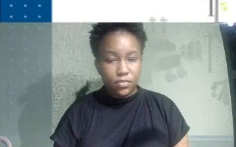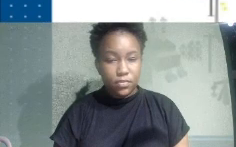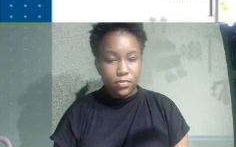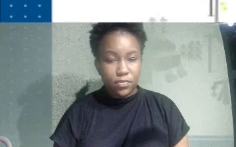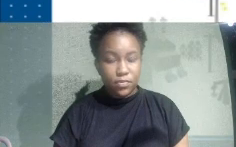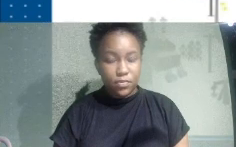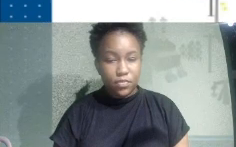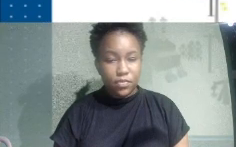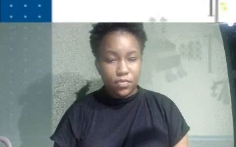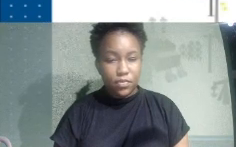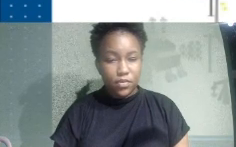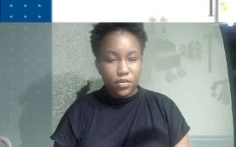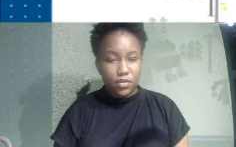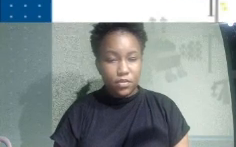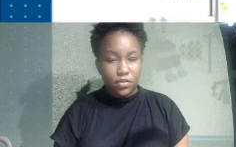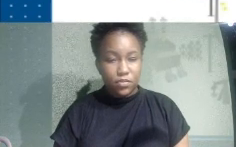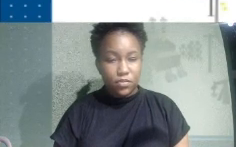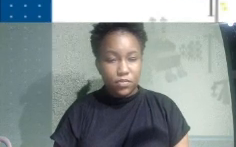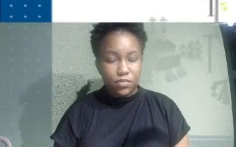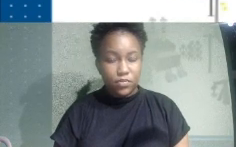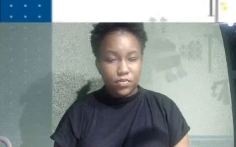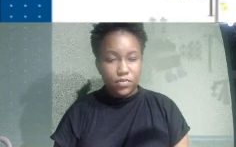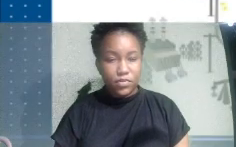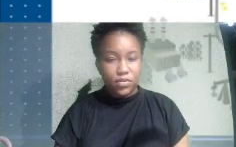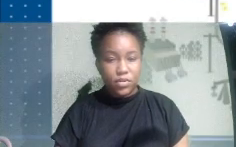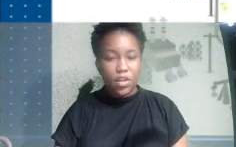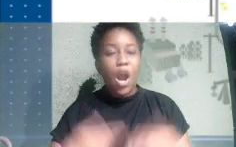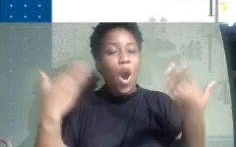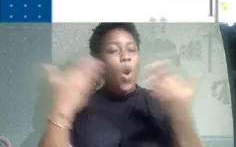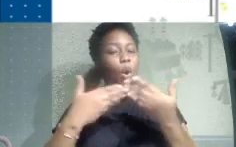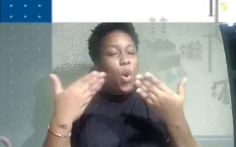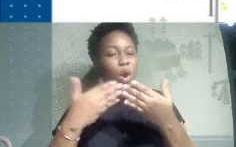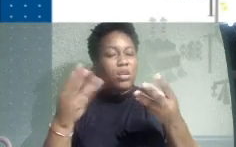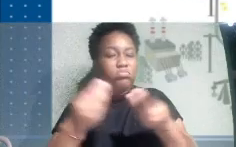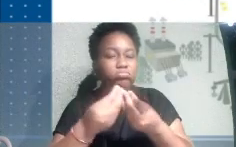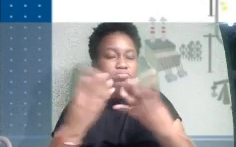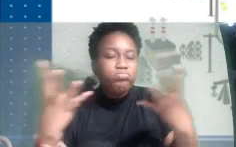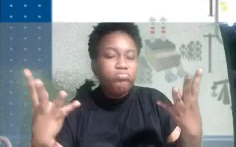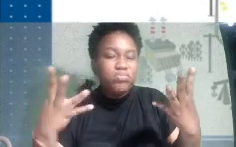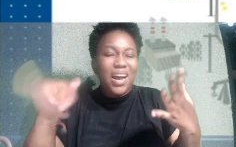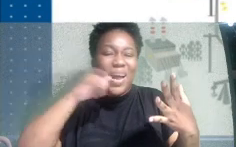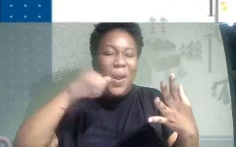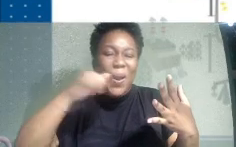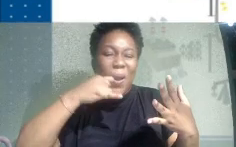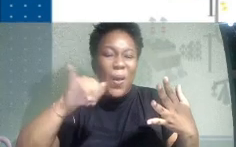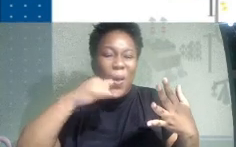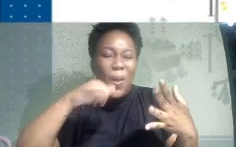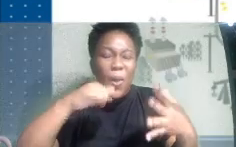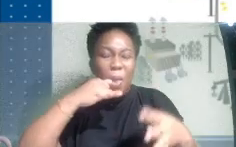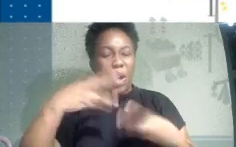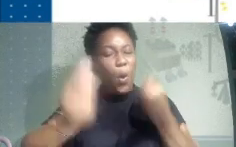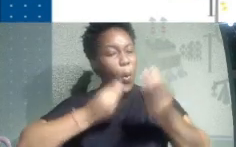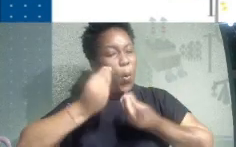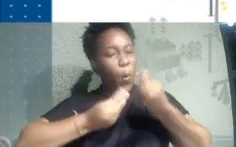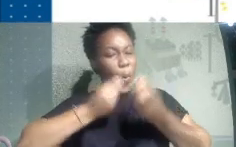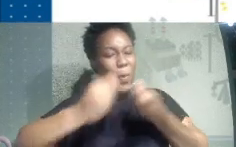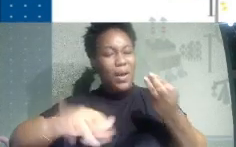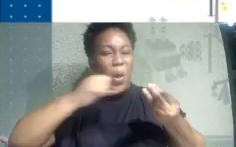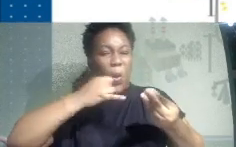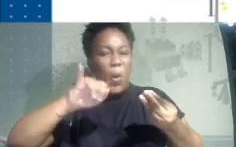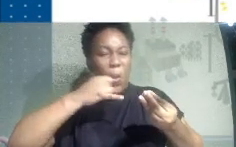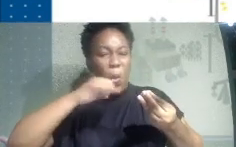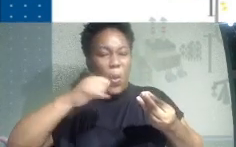Vamos trabalhar um pouquinho a respeito do fornecimento de energia elétrica. Como que funciona? Como que a energia elétrica chega na